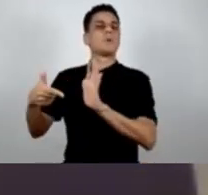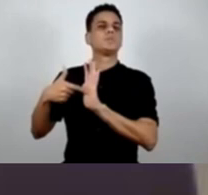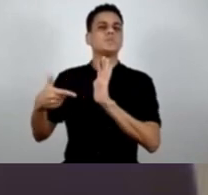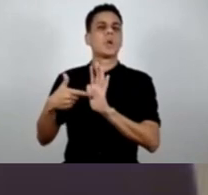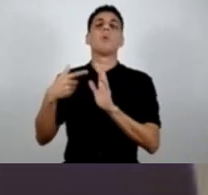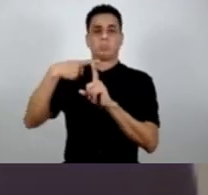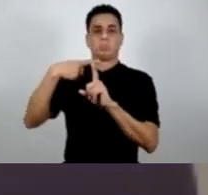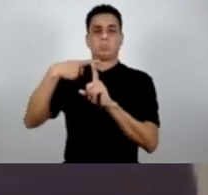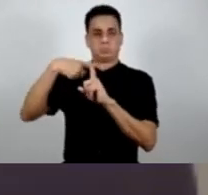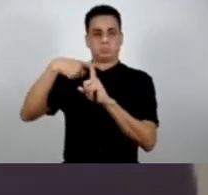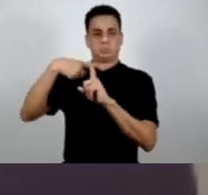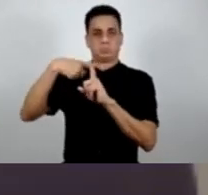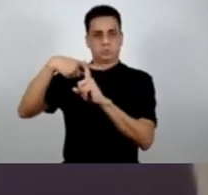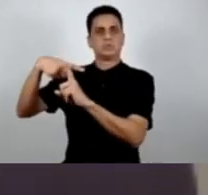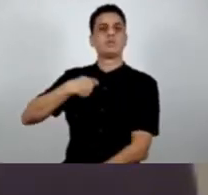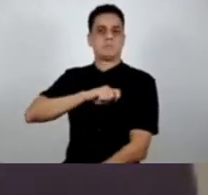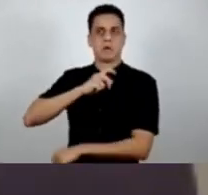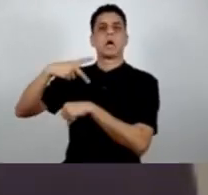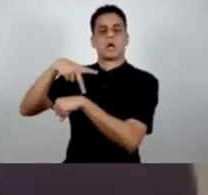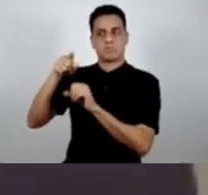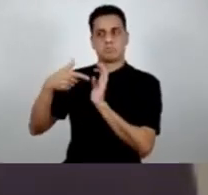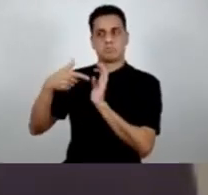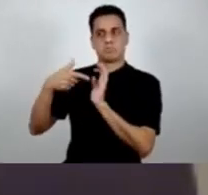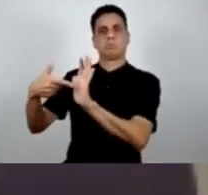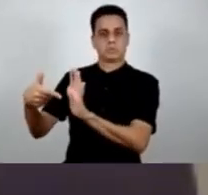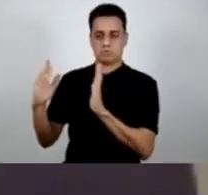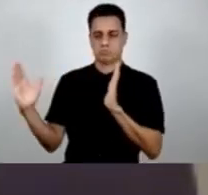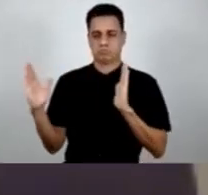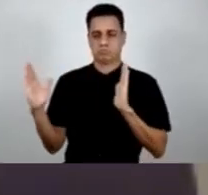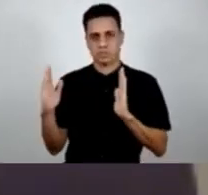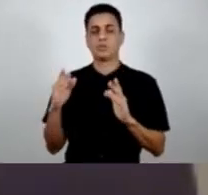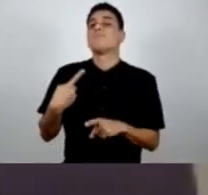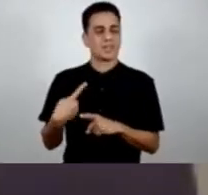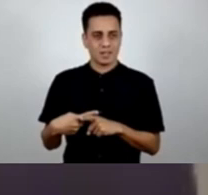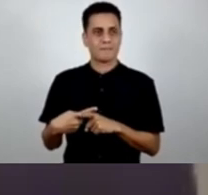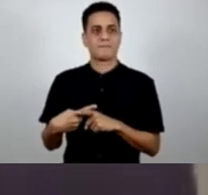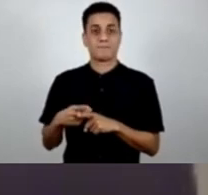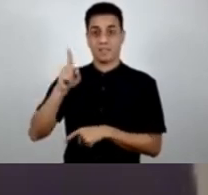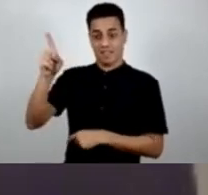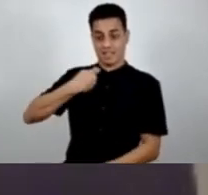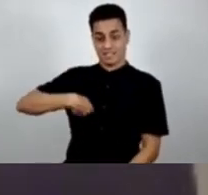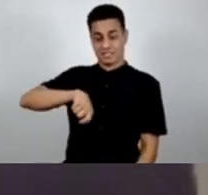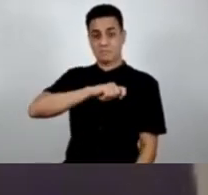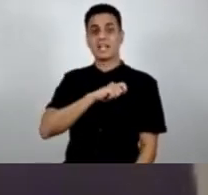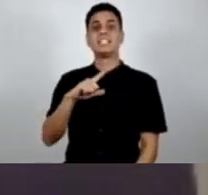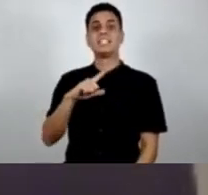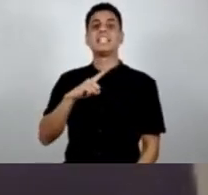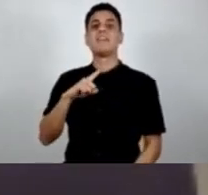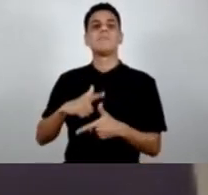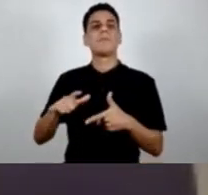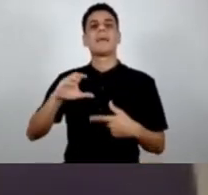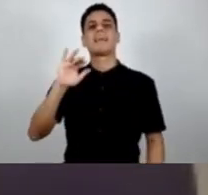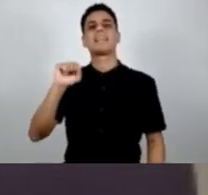muito, muito positiva. Ele me disse, uma das razões disso foi que na Espanha tinha uma crise